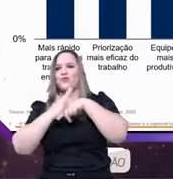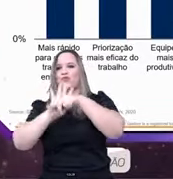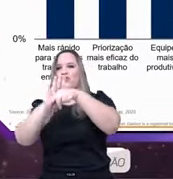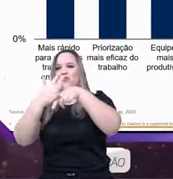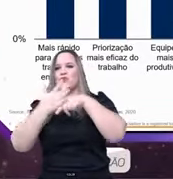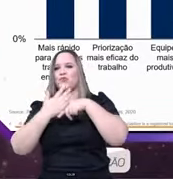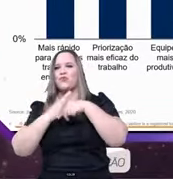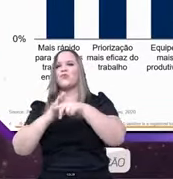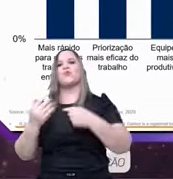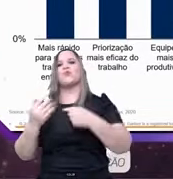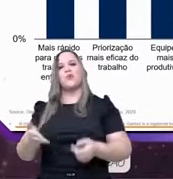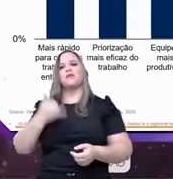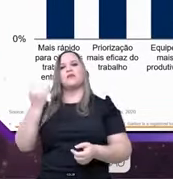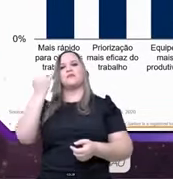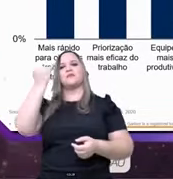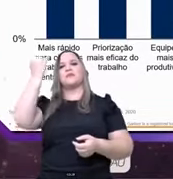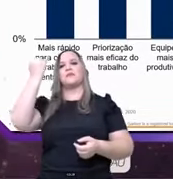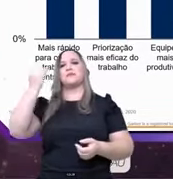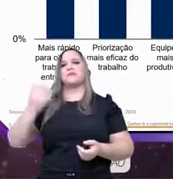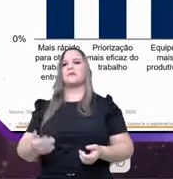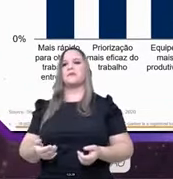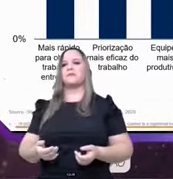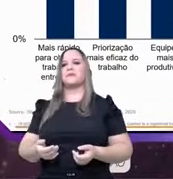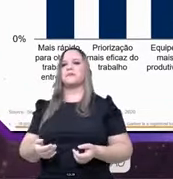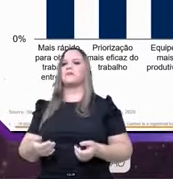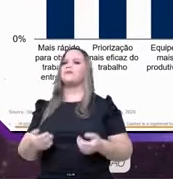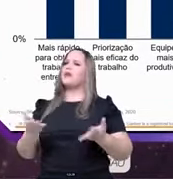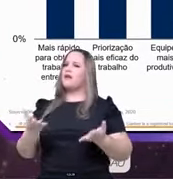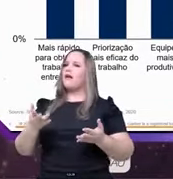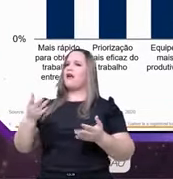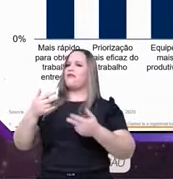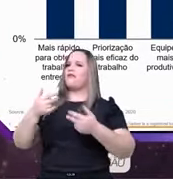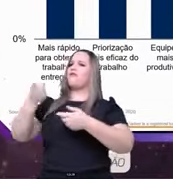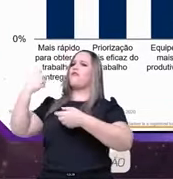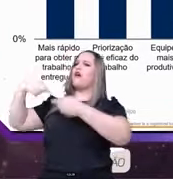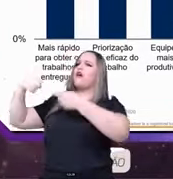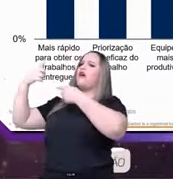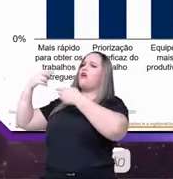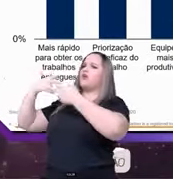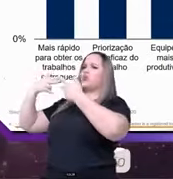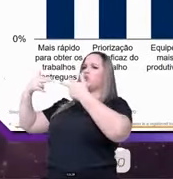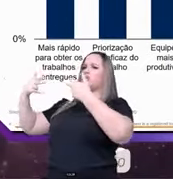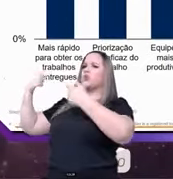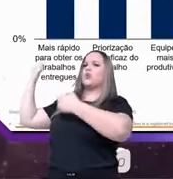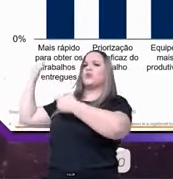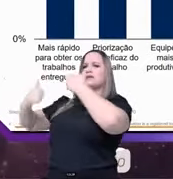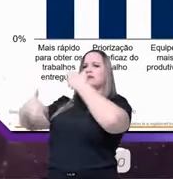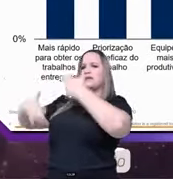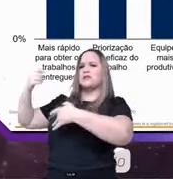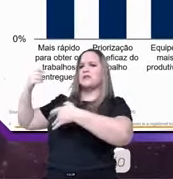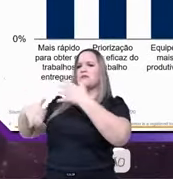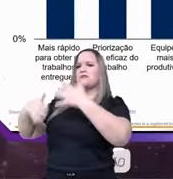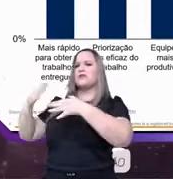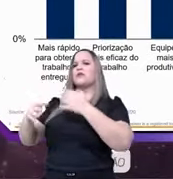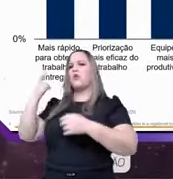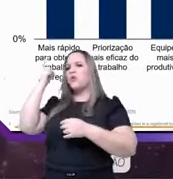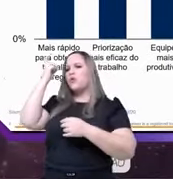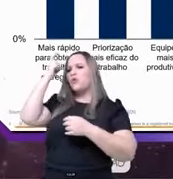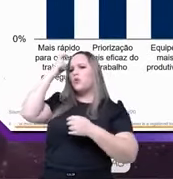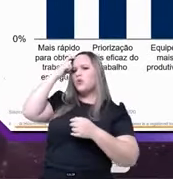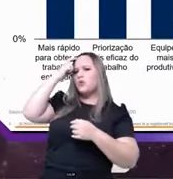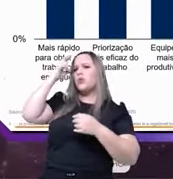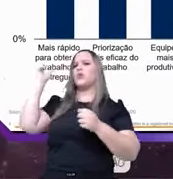time. E aí eu evoco as conversas anteriores sobre mindset, sobre cultura, sobre inovação. Quando